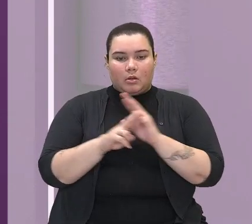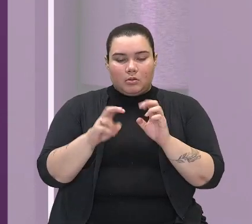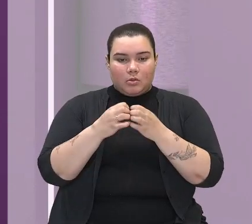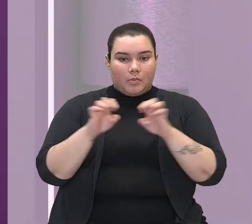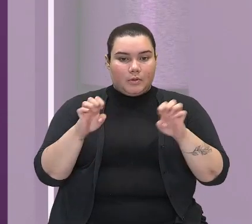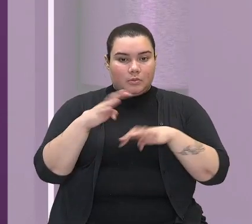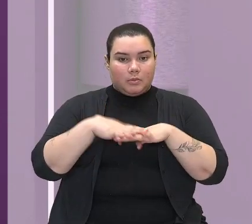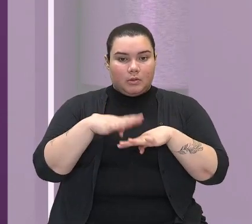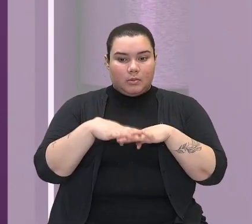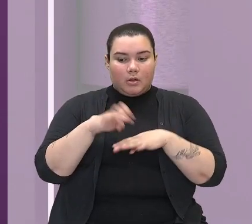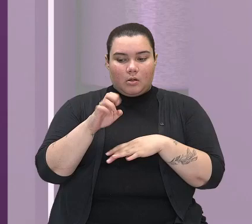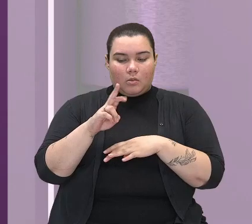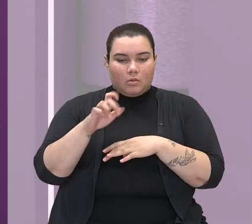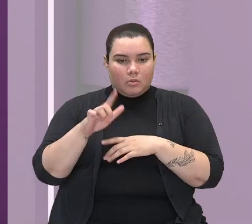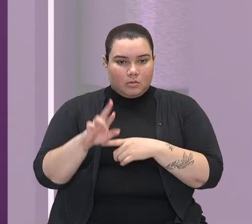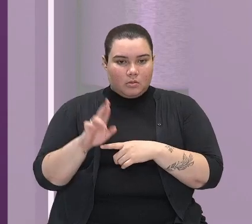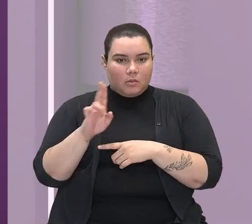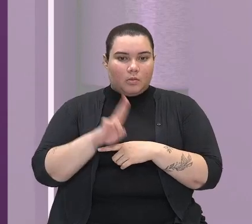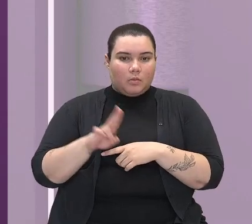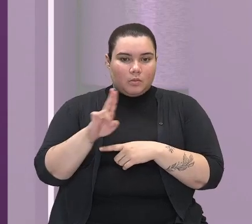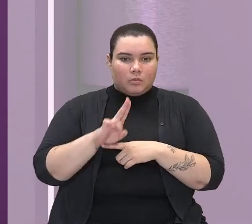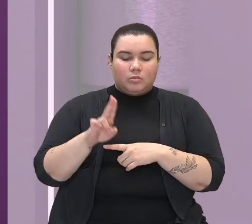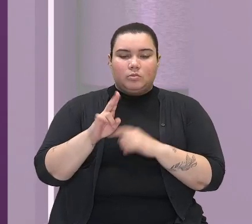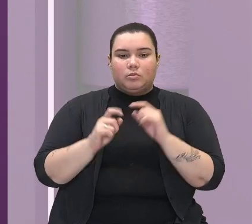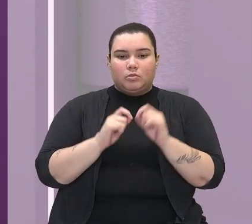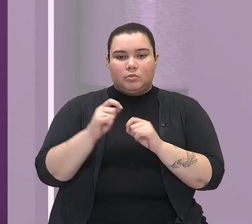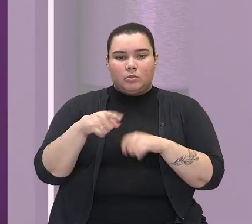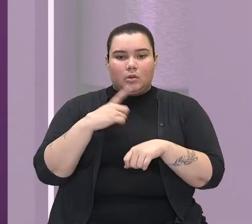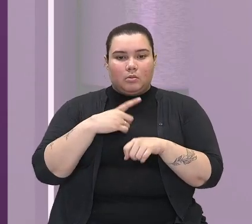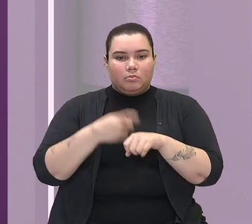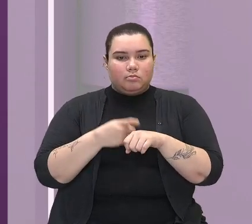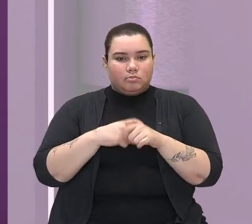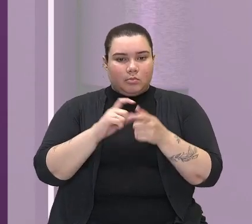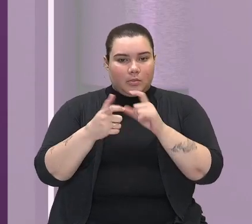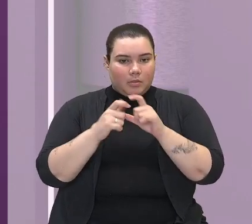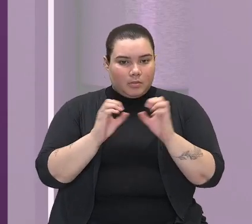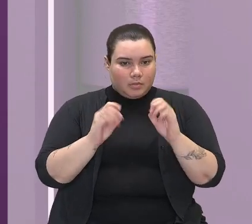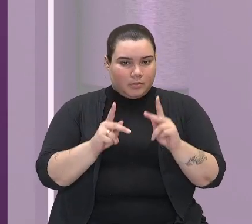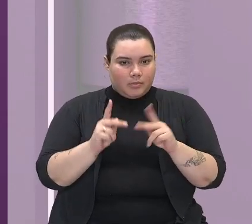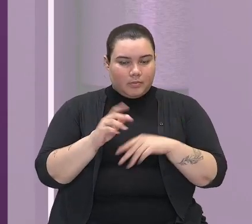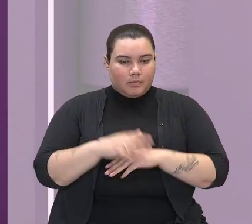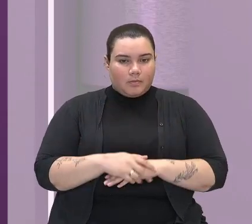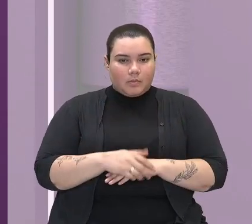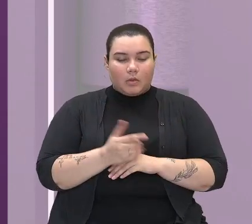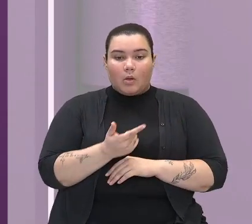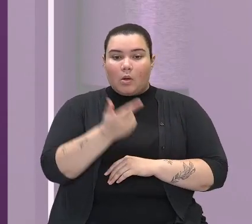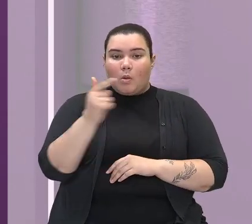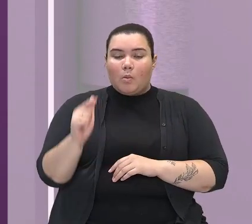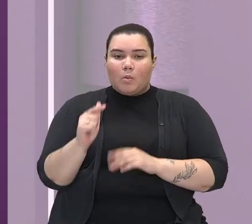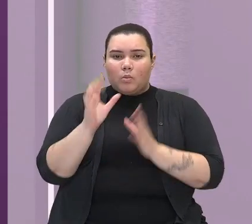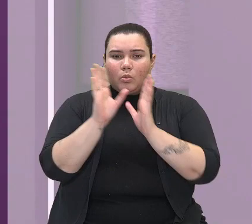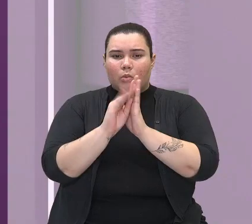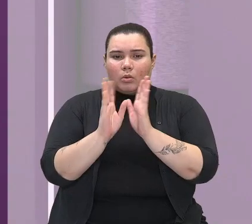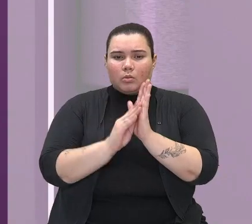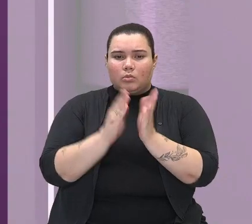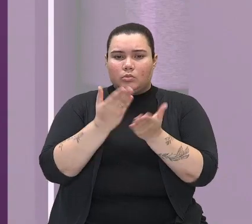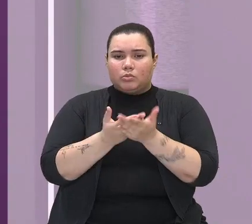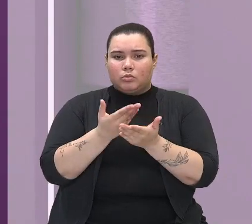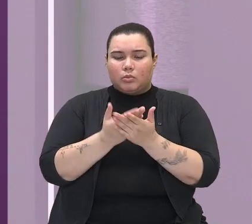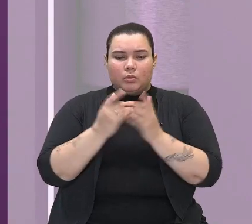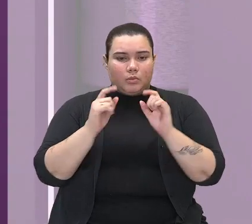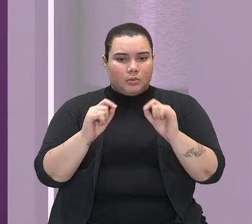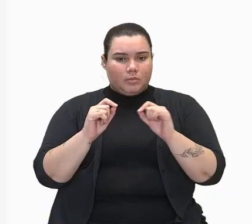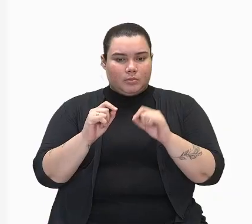aí quando se trabalha, né, com sólidos geométricos, tá bom? Outro tema que foi abordado também na unidade